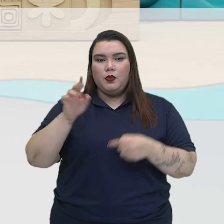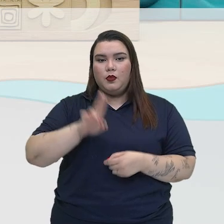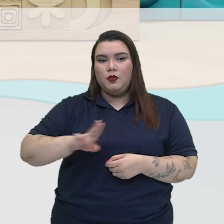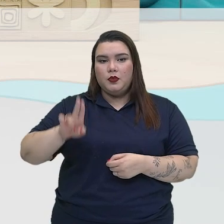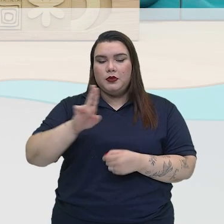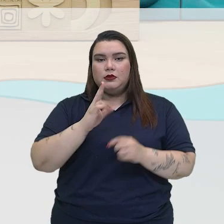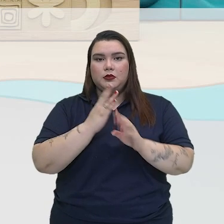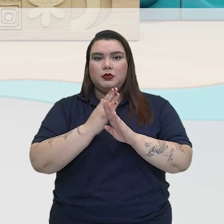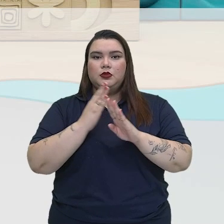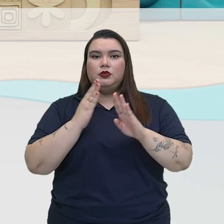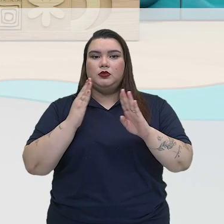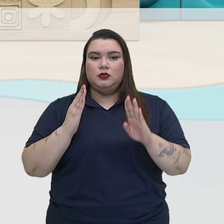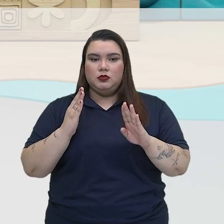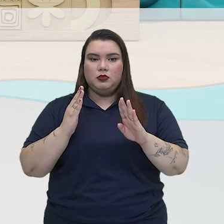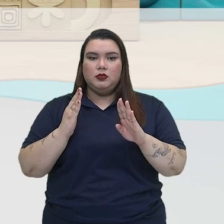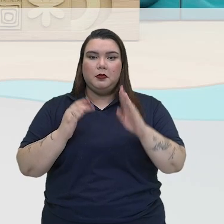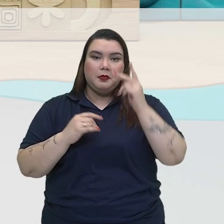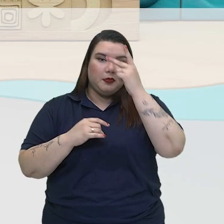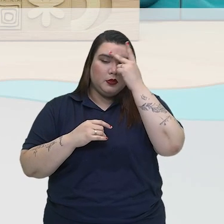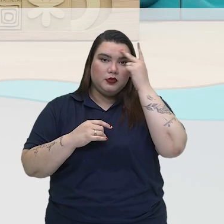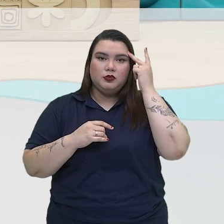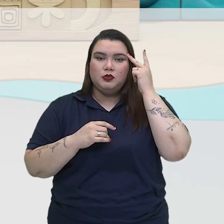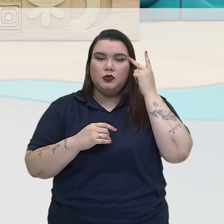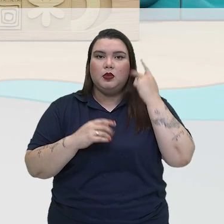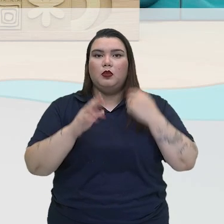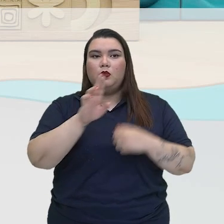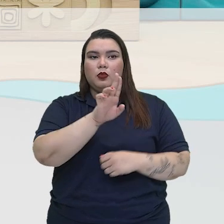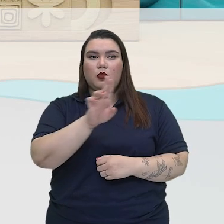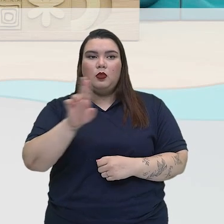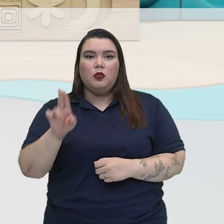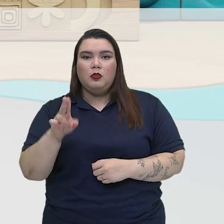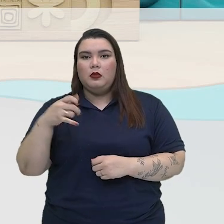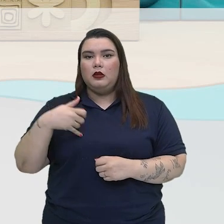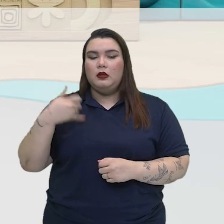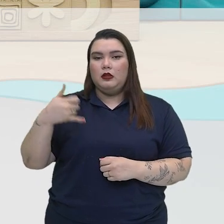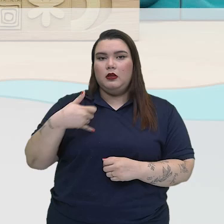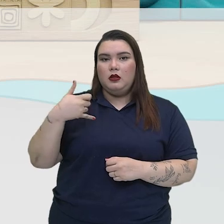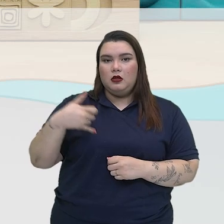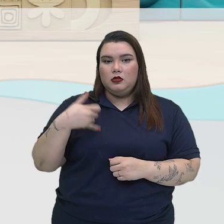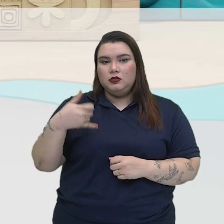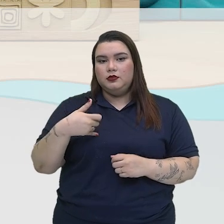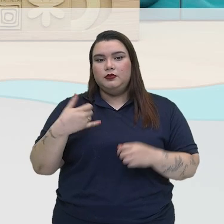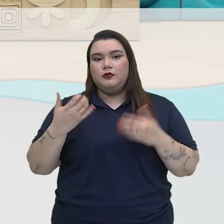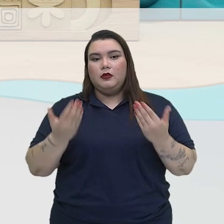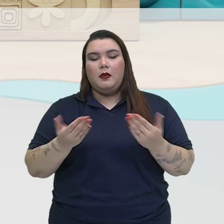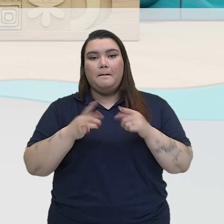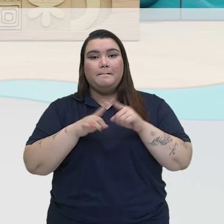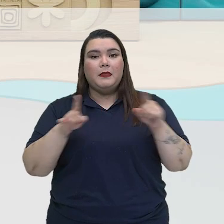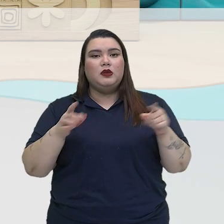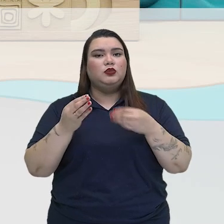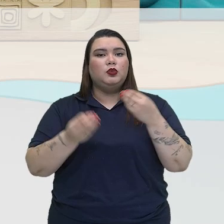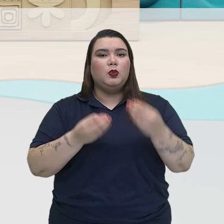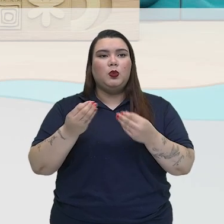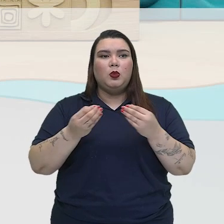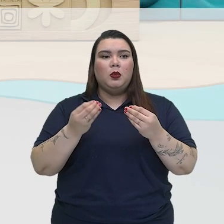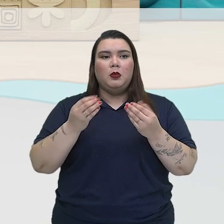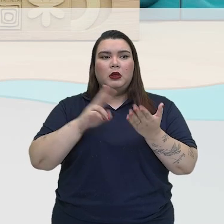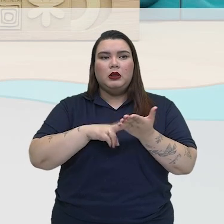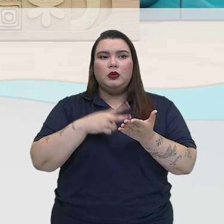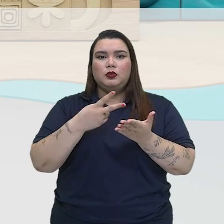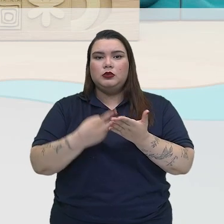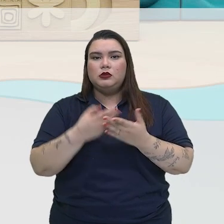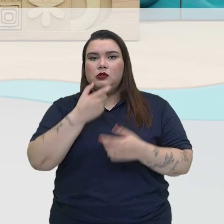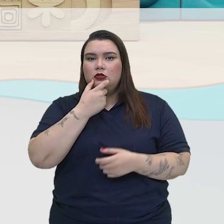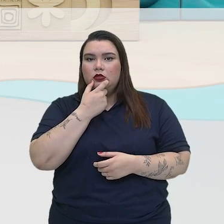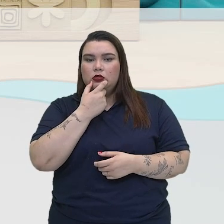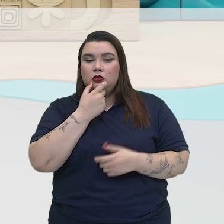para identificar as pessoas, né? O seu nome, a sua idade, mas como é que eu falo isso em inglês? E é isso que eu